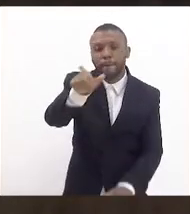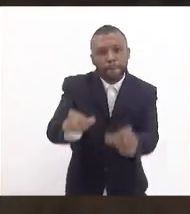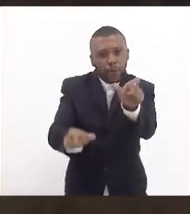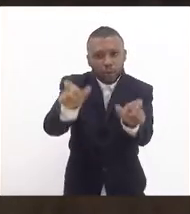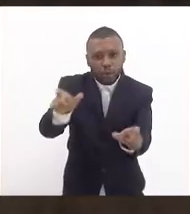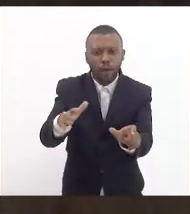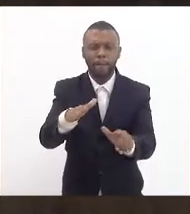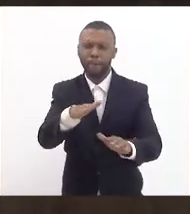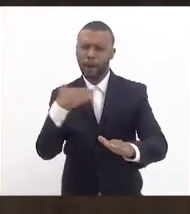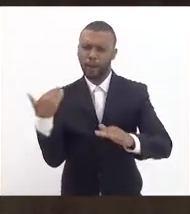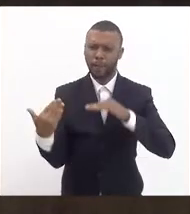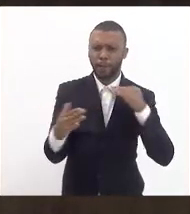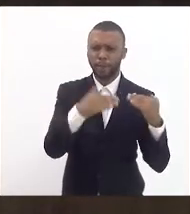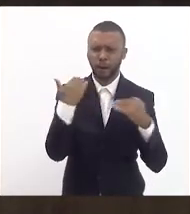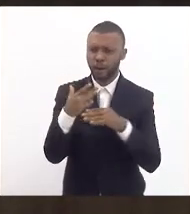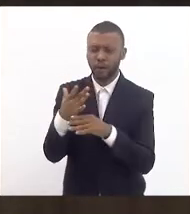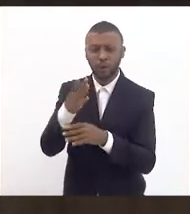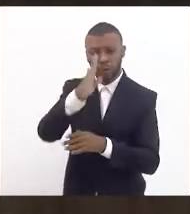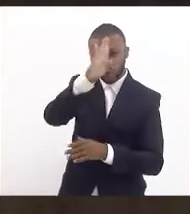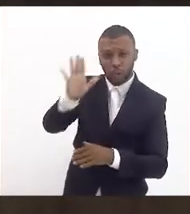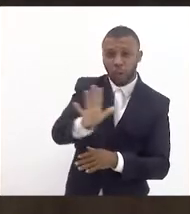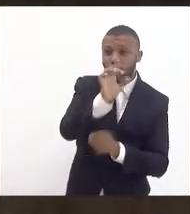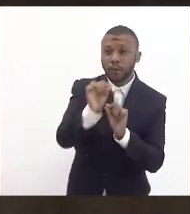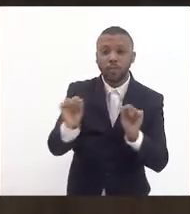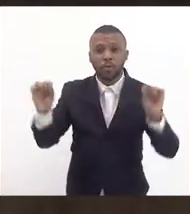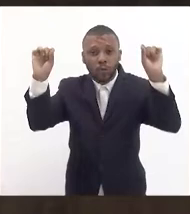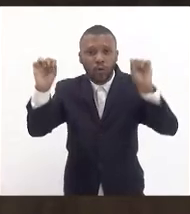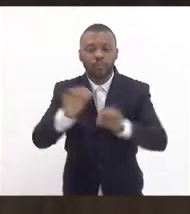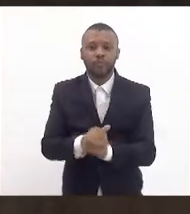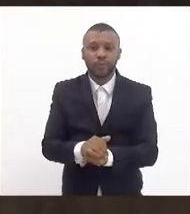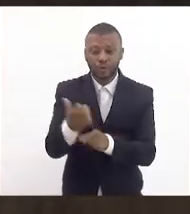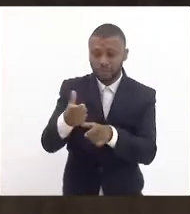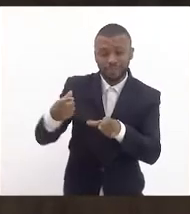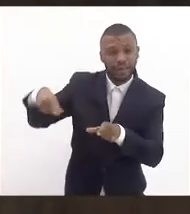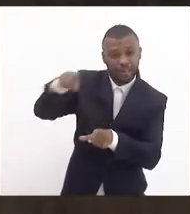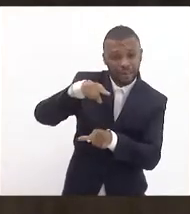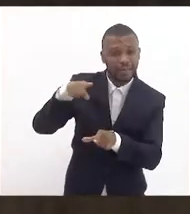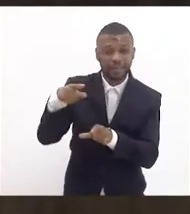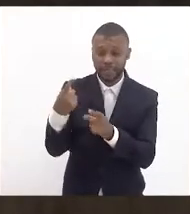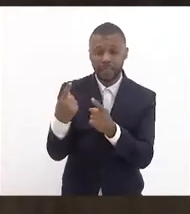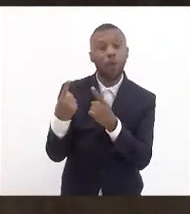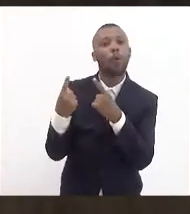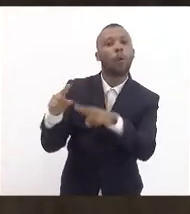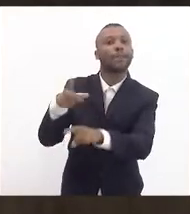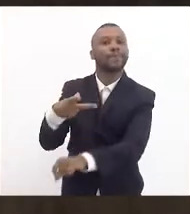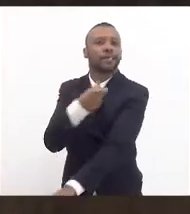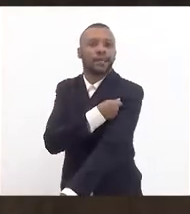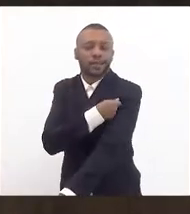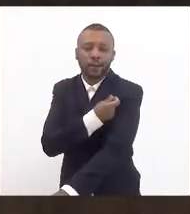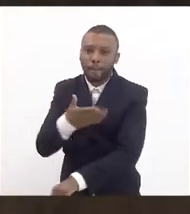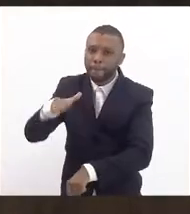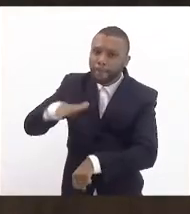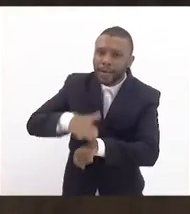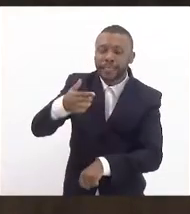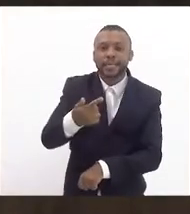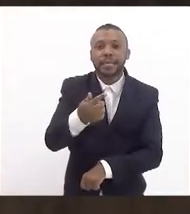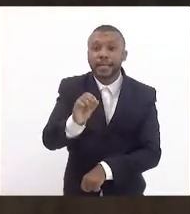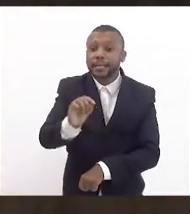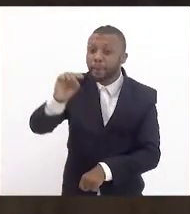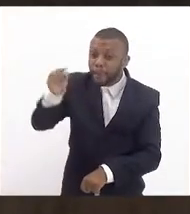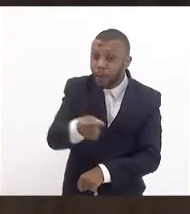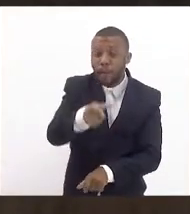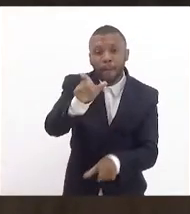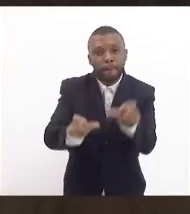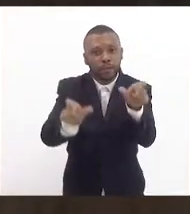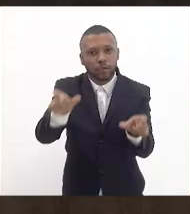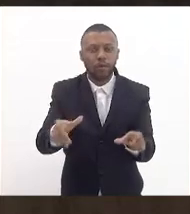700 mil pessoas morreram no Brasil. Enquanto eu sou vaiada aqui pelos negacionistas, pelos antivacinas, mais de 70 mil pessoas morreram